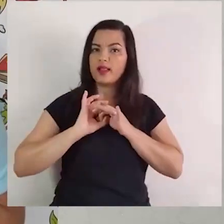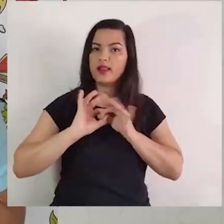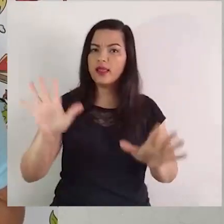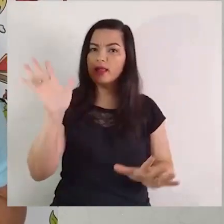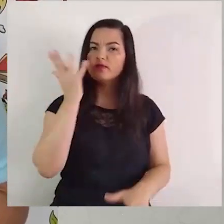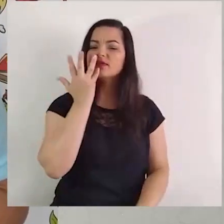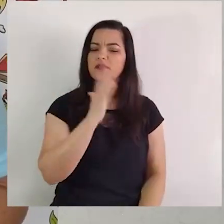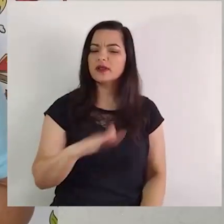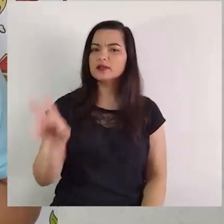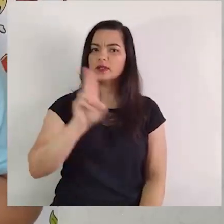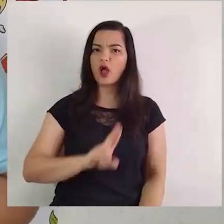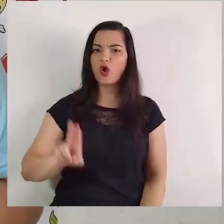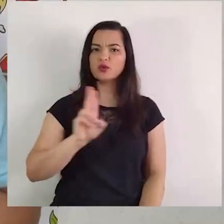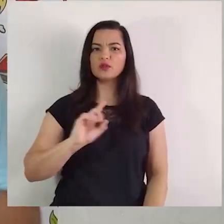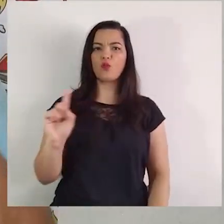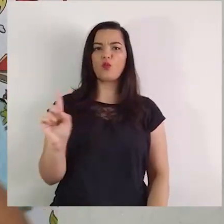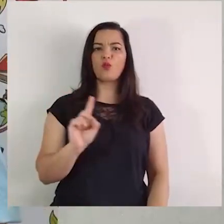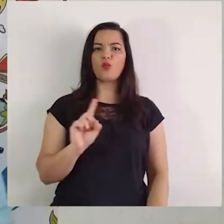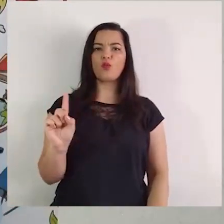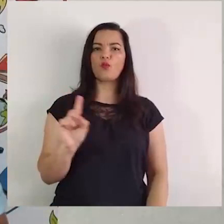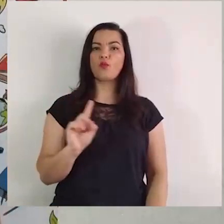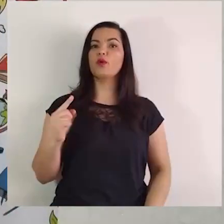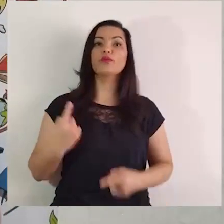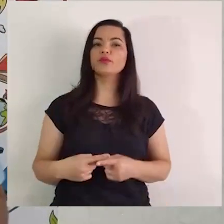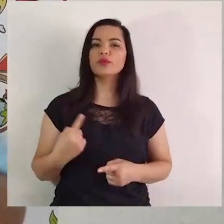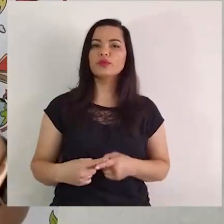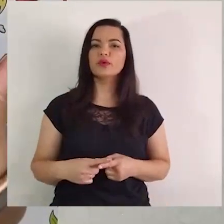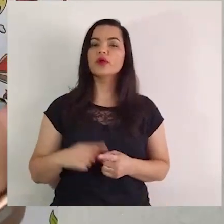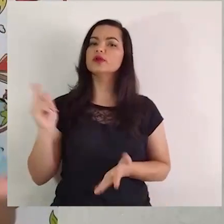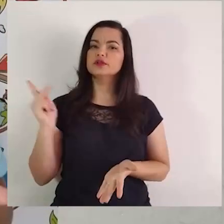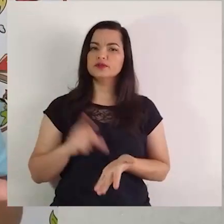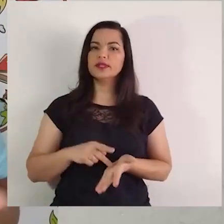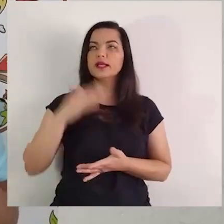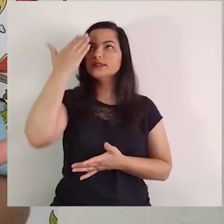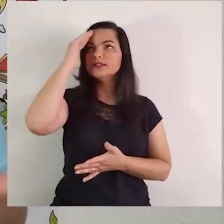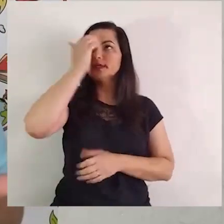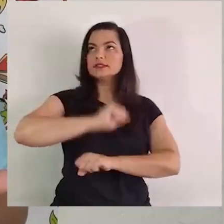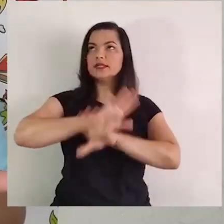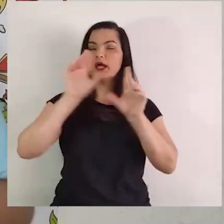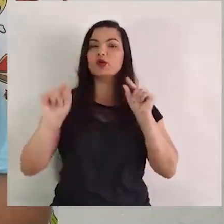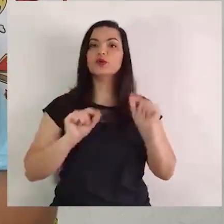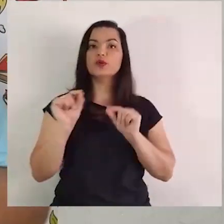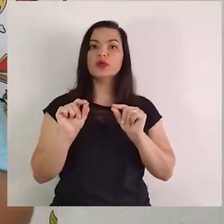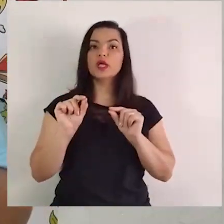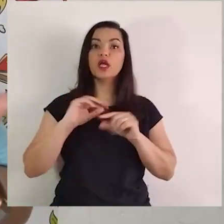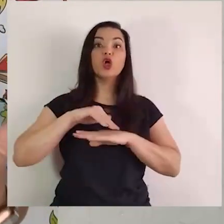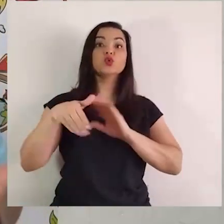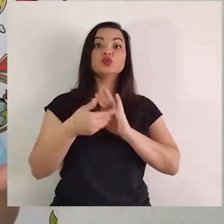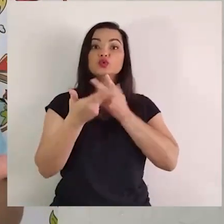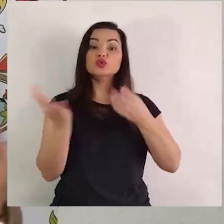para menores de 18 anos, exatamente porque entende-se que todo